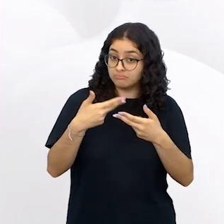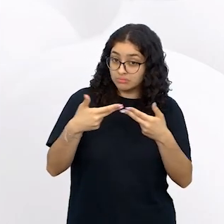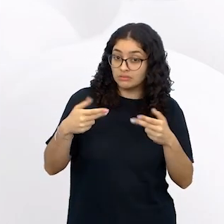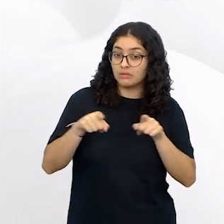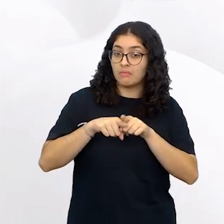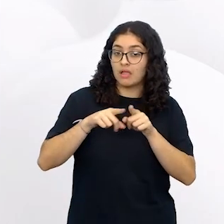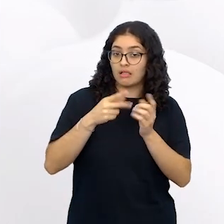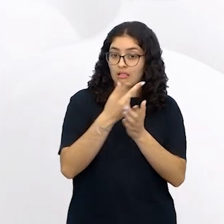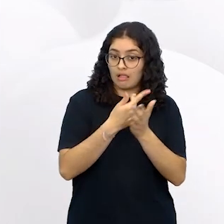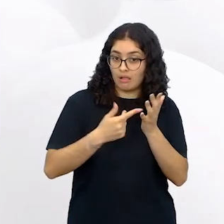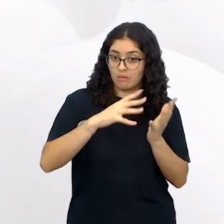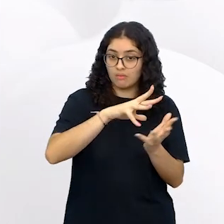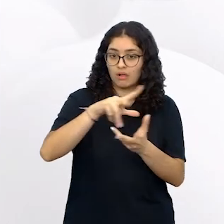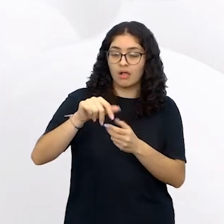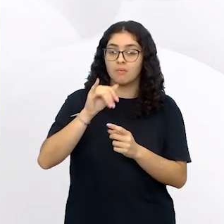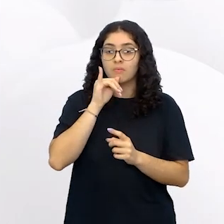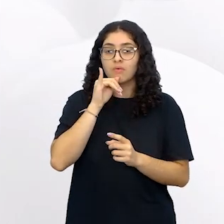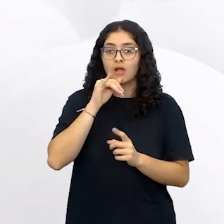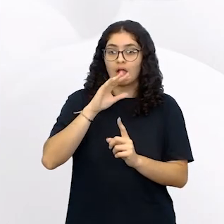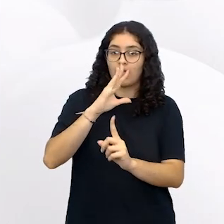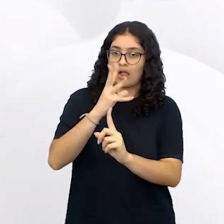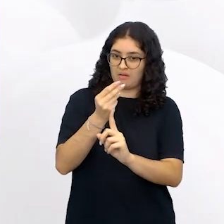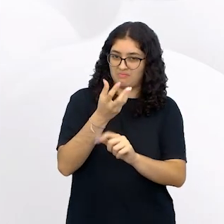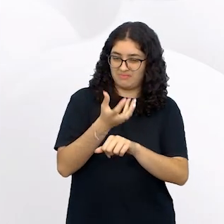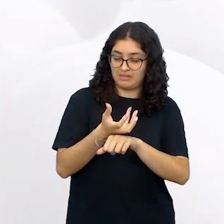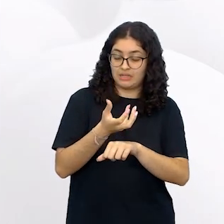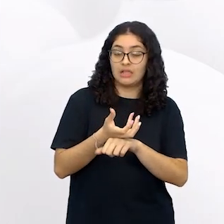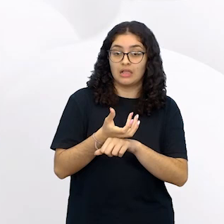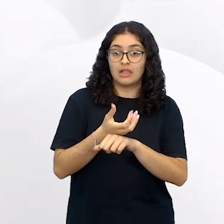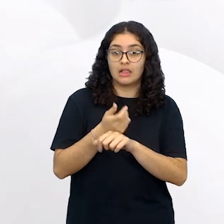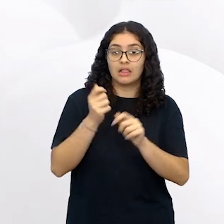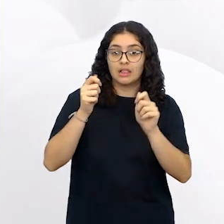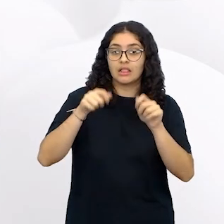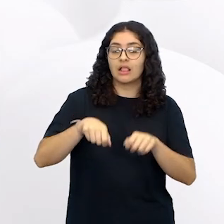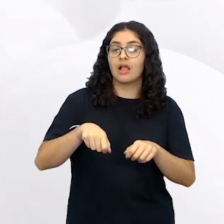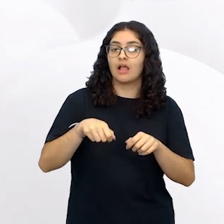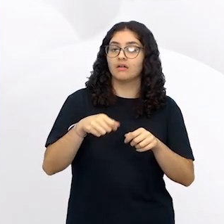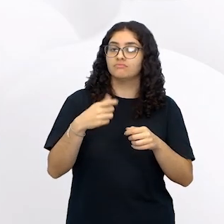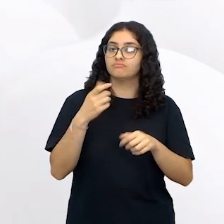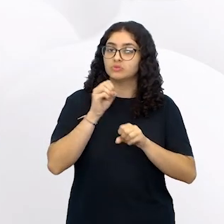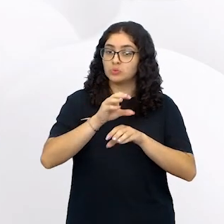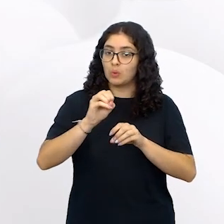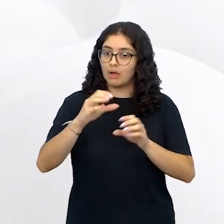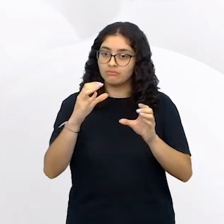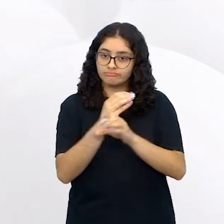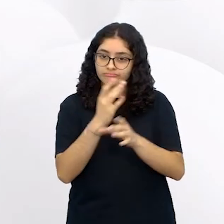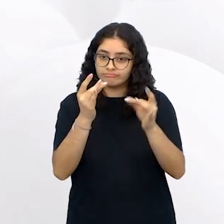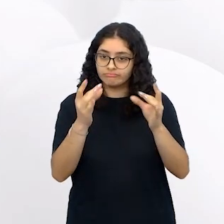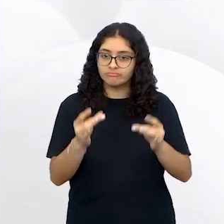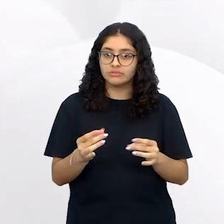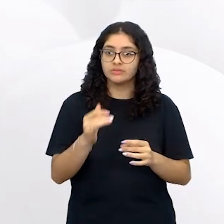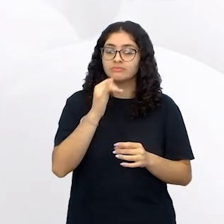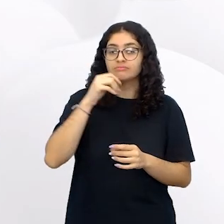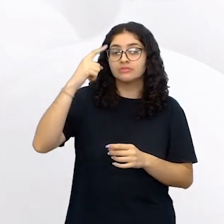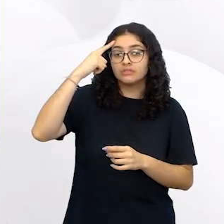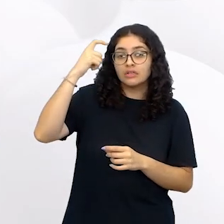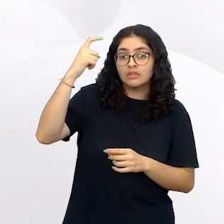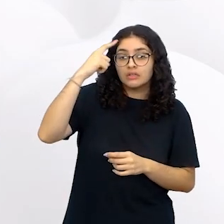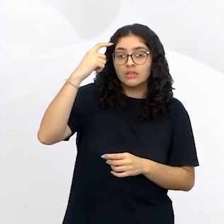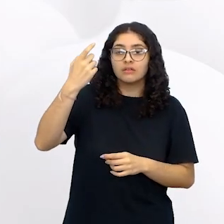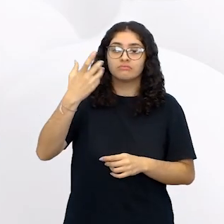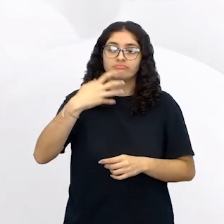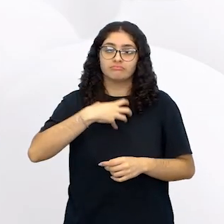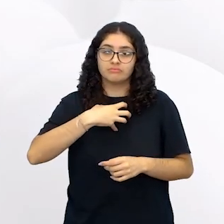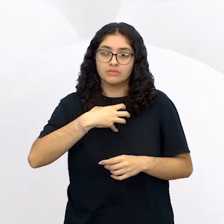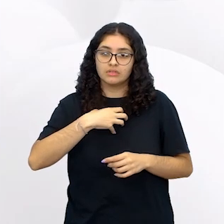arte, a gente consegue colocar a educação integral para trabalhar a criatividade, a sensibilidade, a expressão,